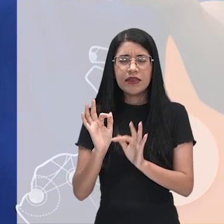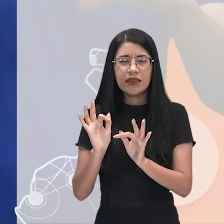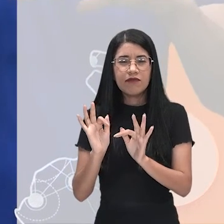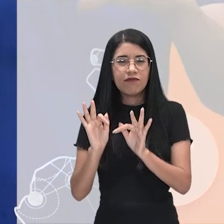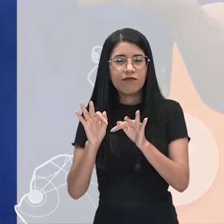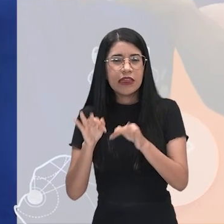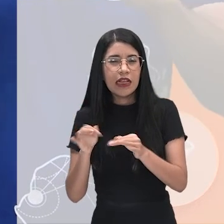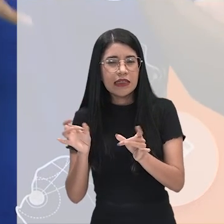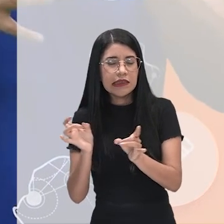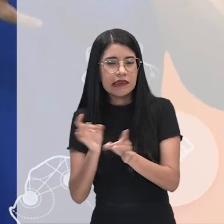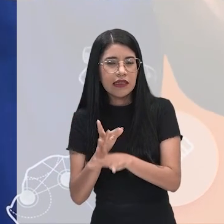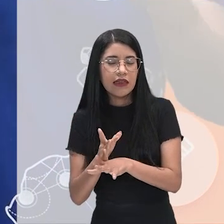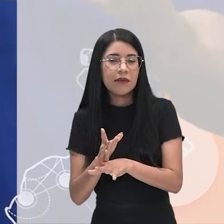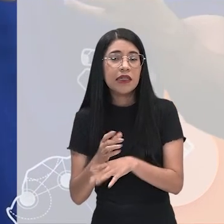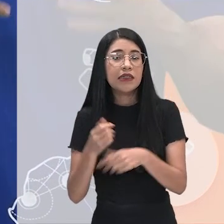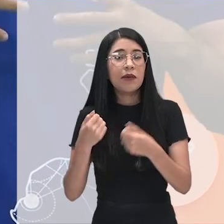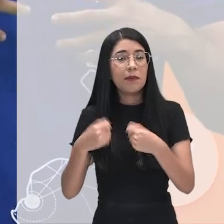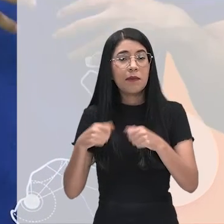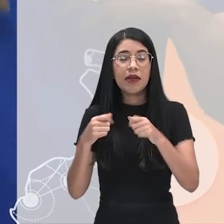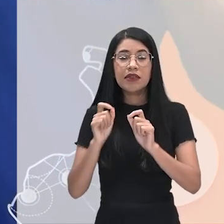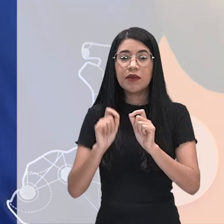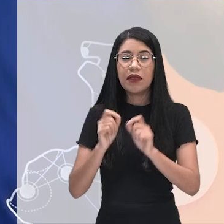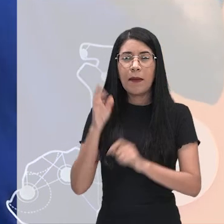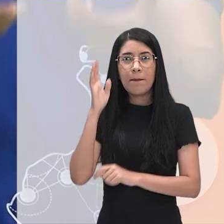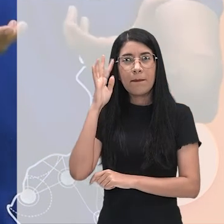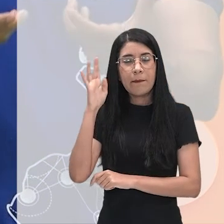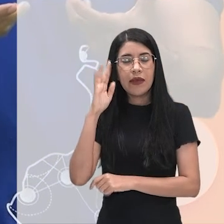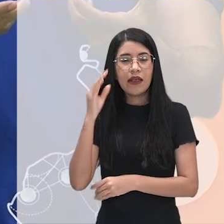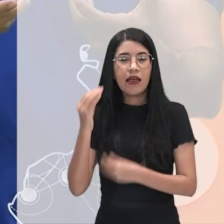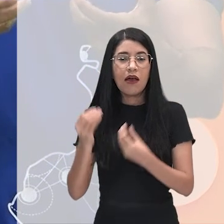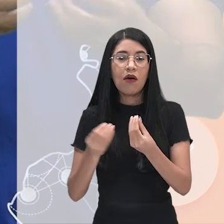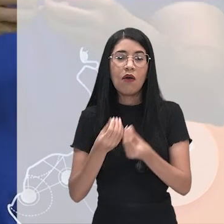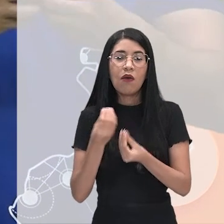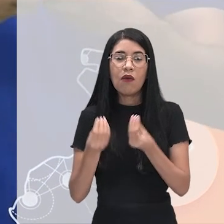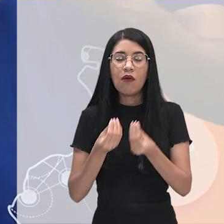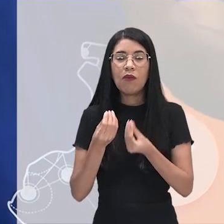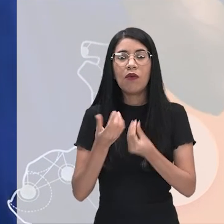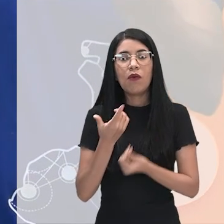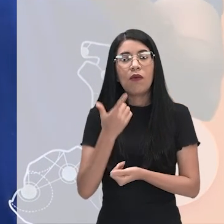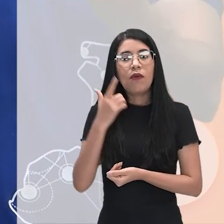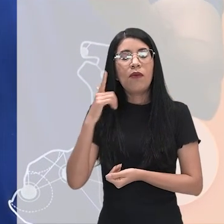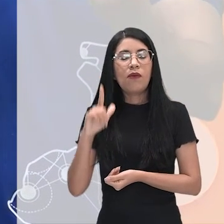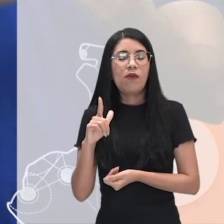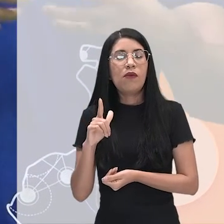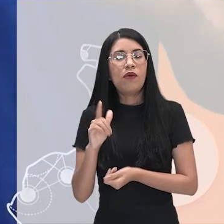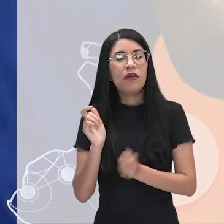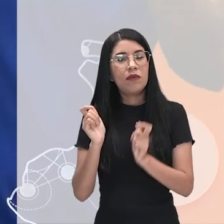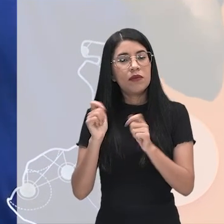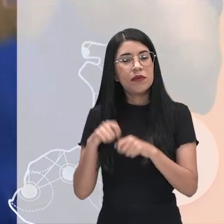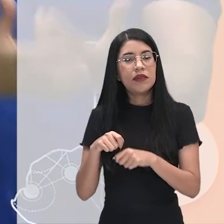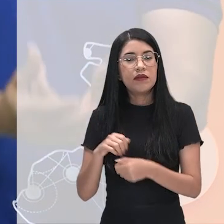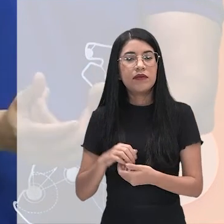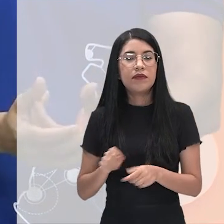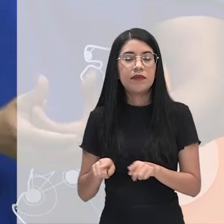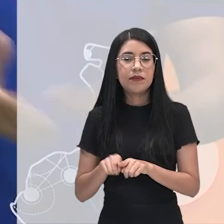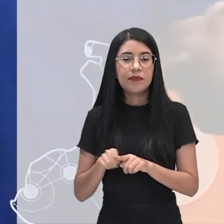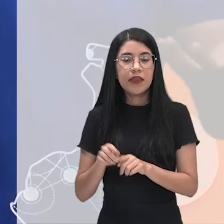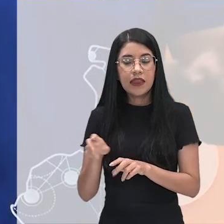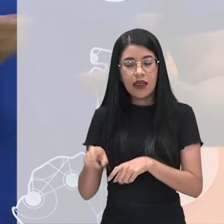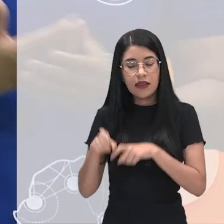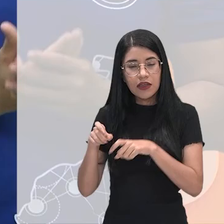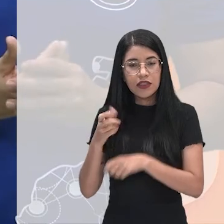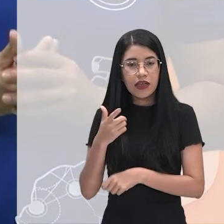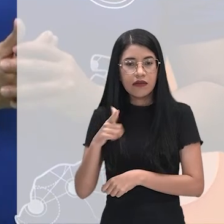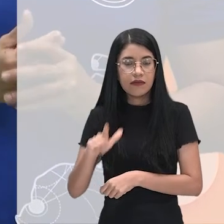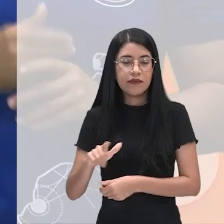nova forma de interagir com os lugares onde nós estamos e também com as pessoas, uma nova forma de produzir.